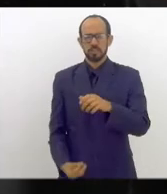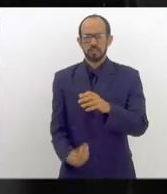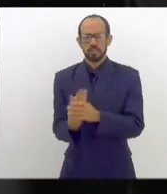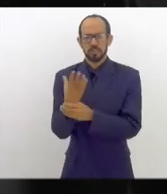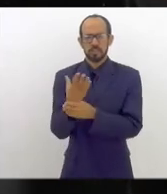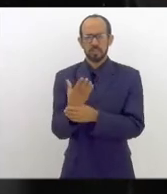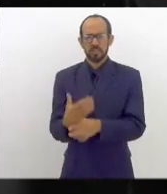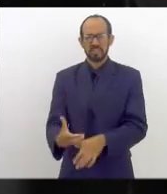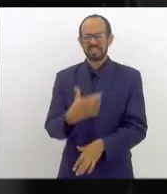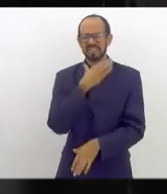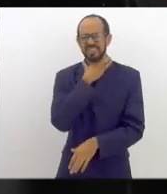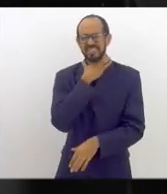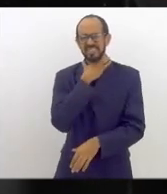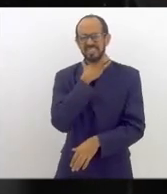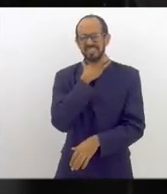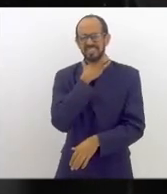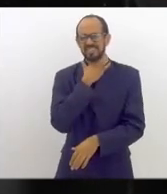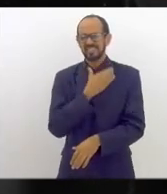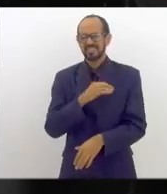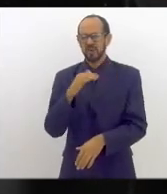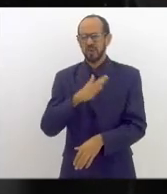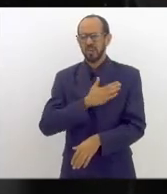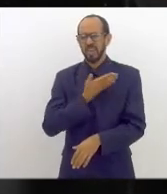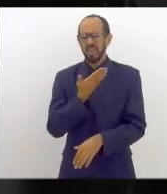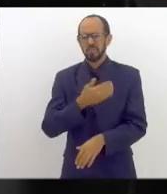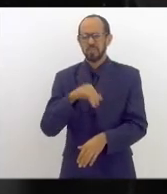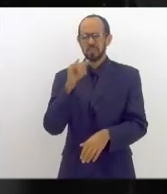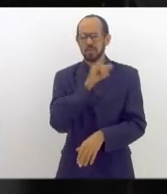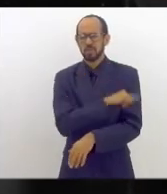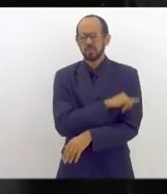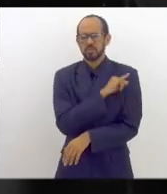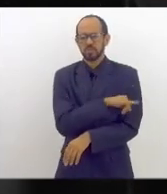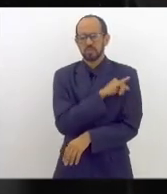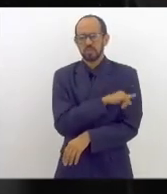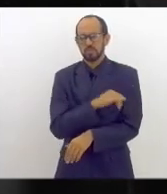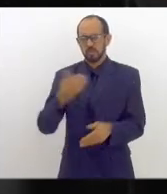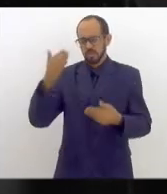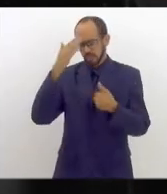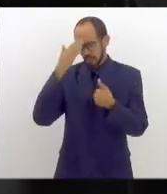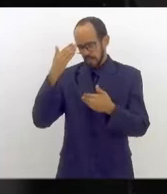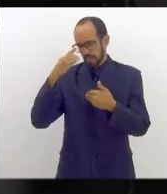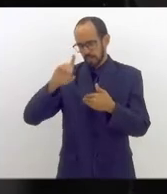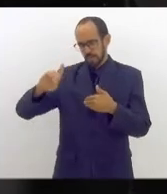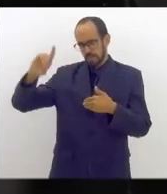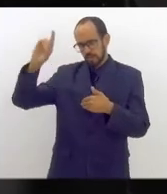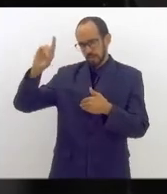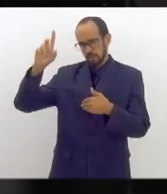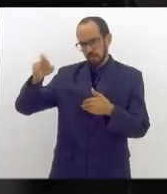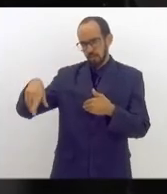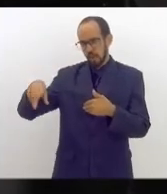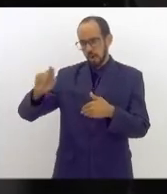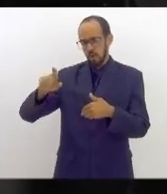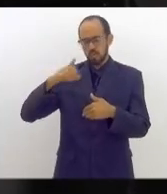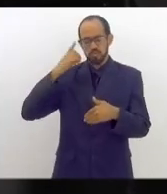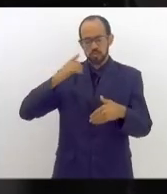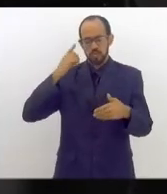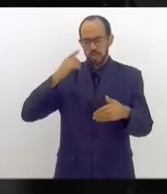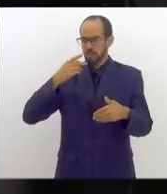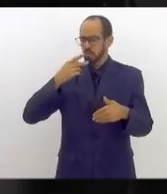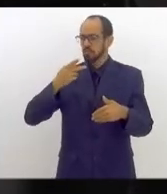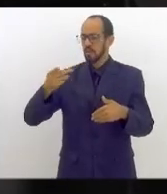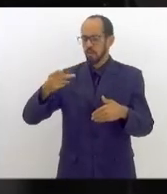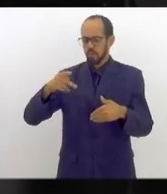e lastimável para o estado do Rio que graças a Deus como Desembargador Geraldo já destacou Ah nós estamos